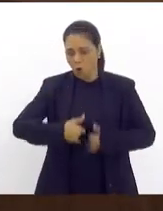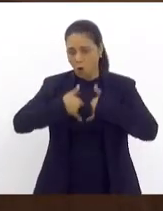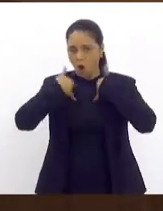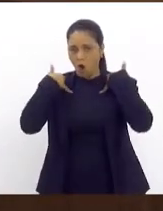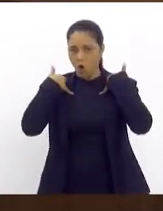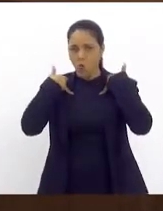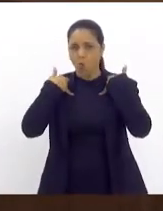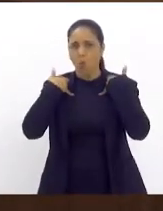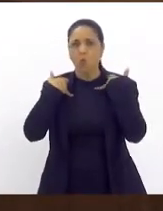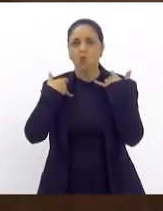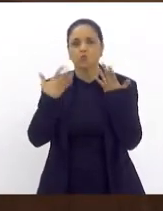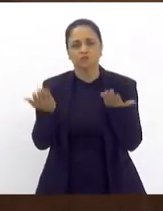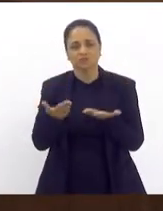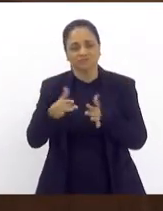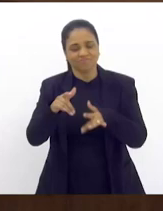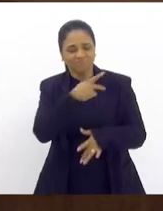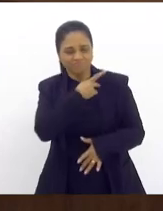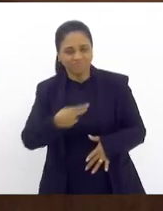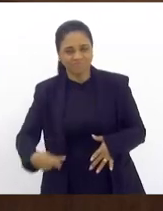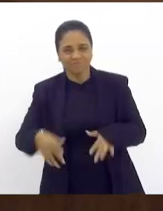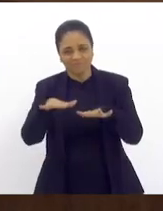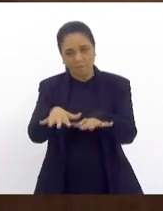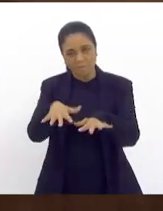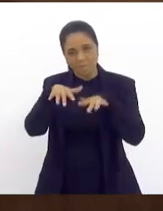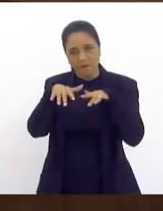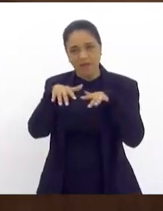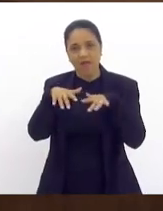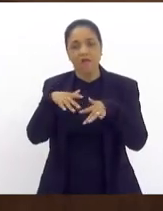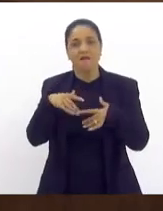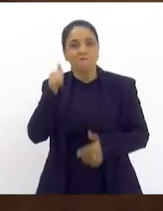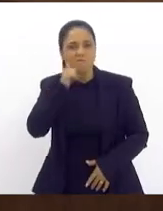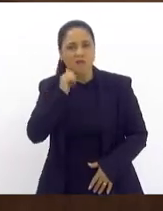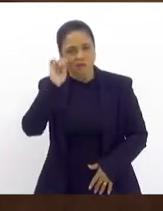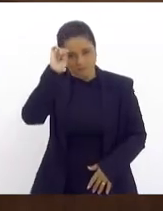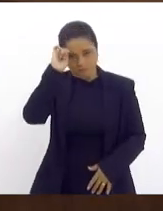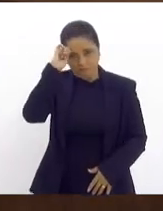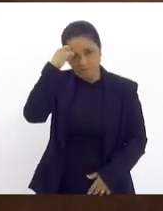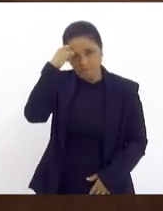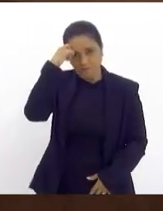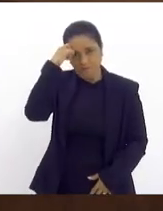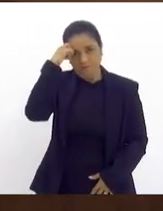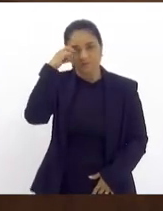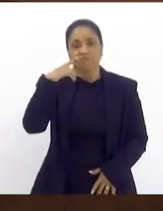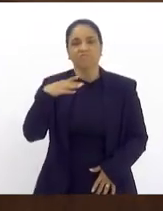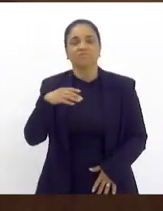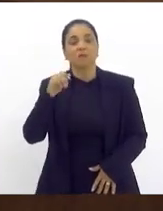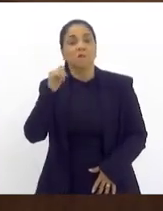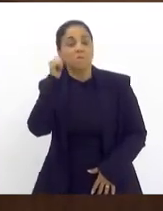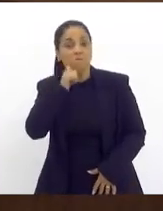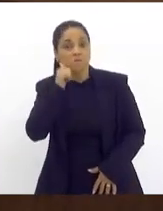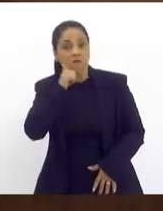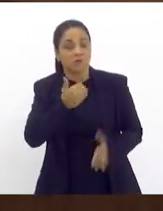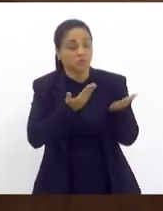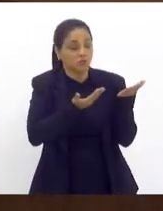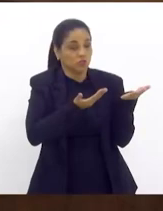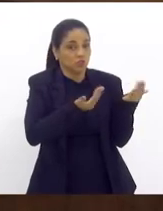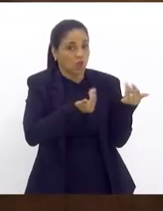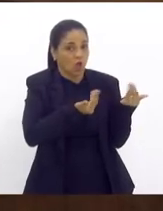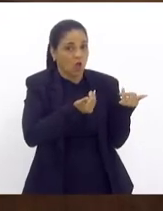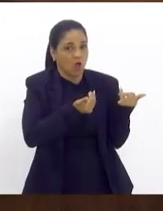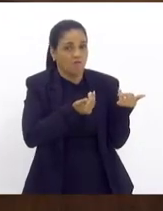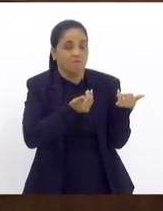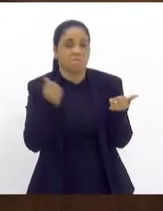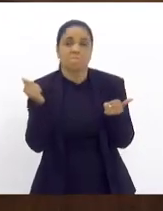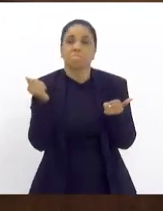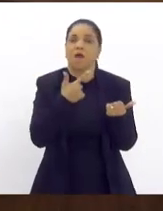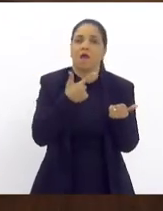de ver ela presidindo essa sessão uma mulher negra uma das mulheres mais jovens que já ocupam esse Parlamento